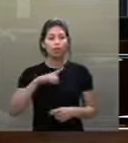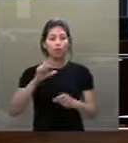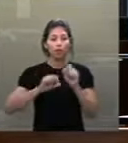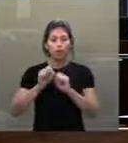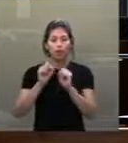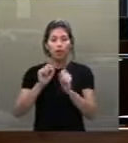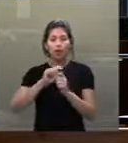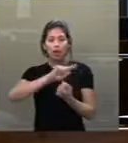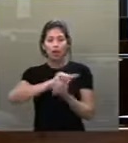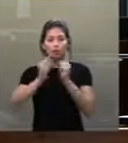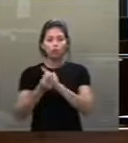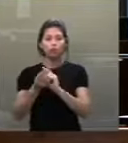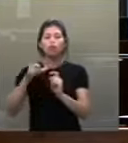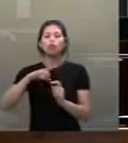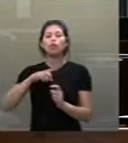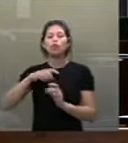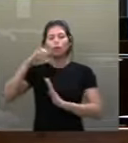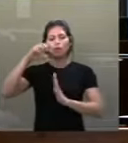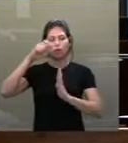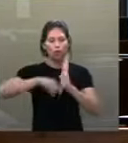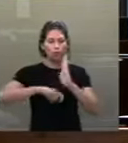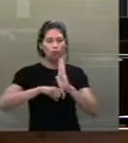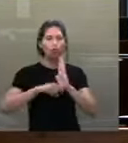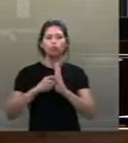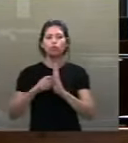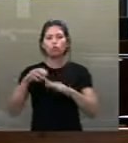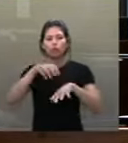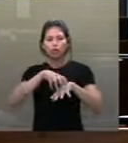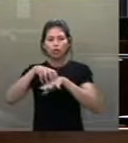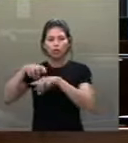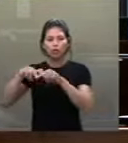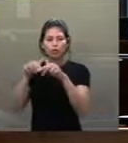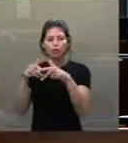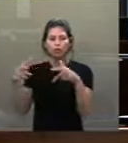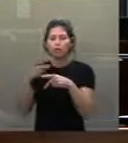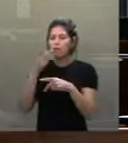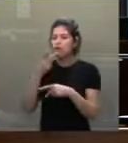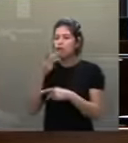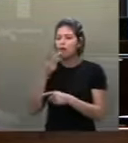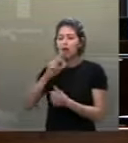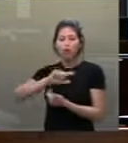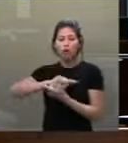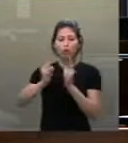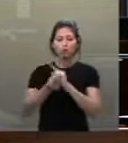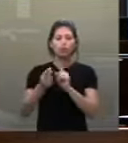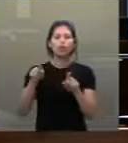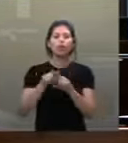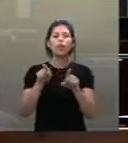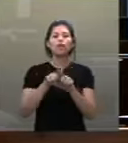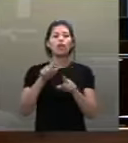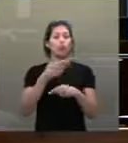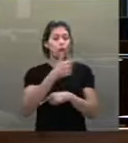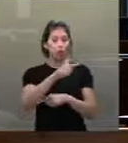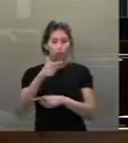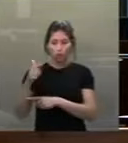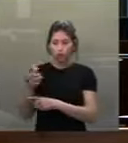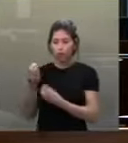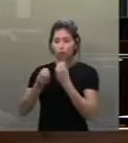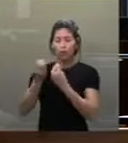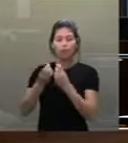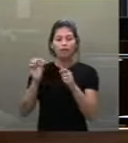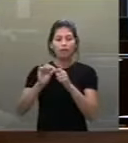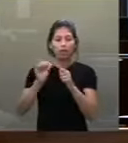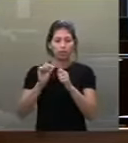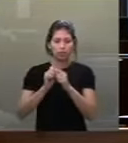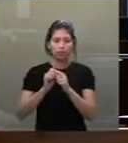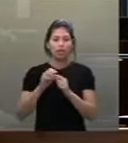Alternativamente ao imposto de exportação, para falar disso, o substitutivo indica outras fontes possíveis para o financiamento extraordinário